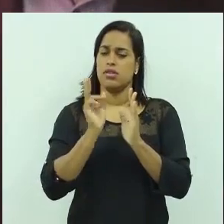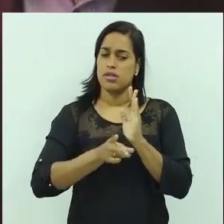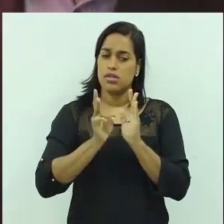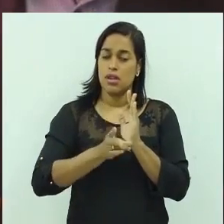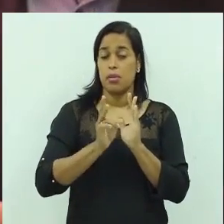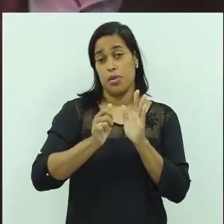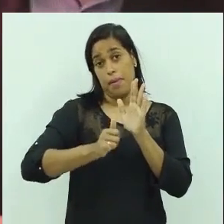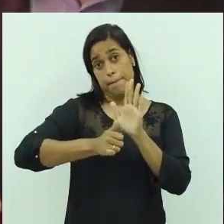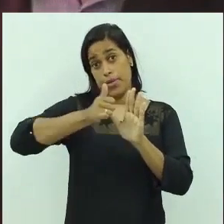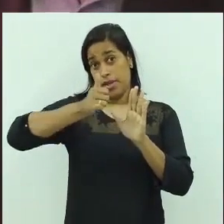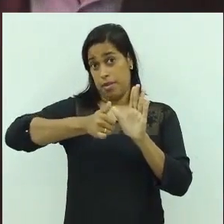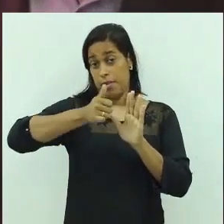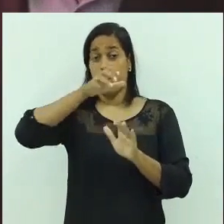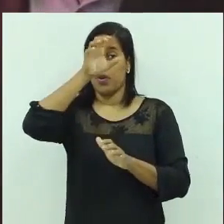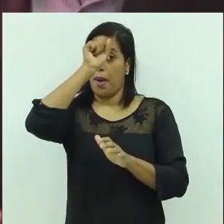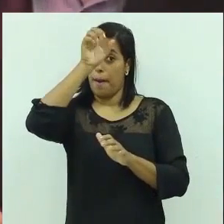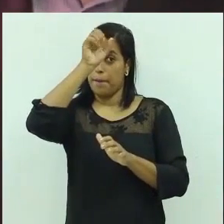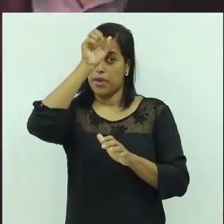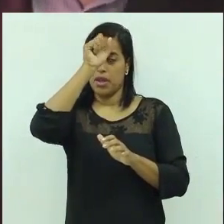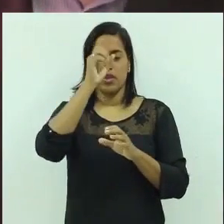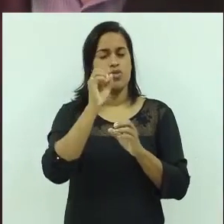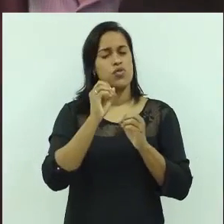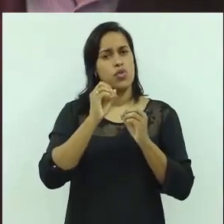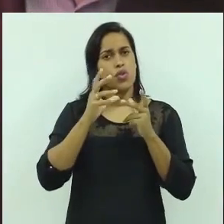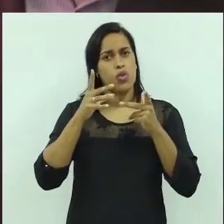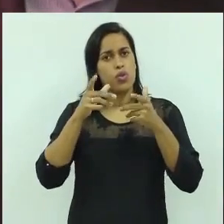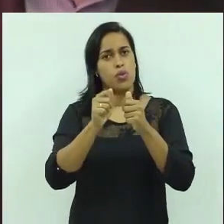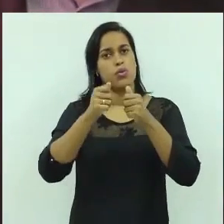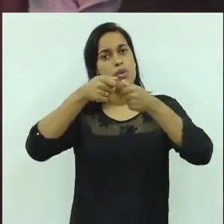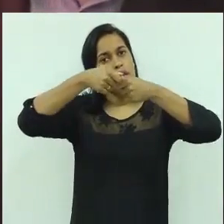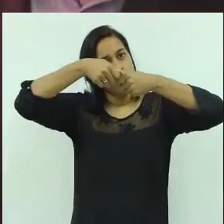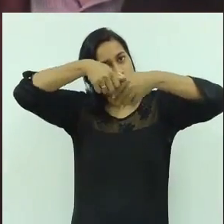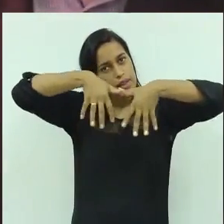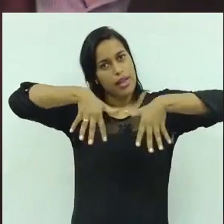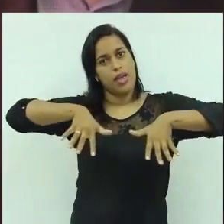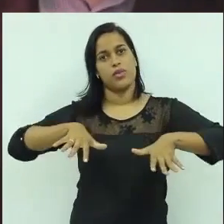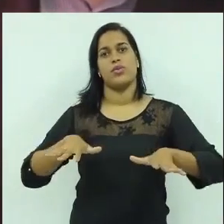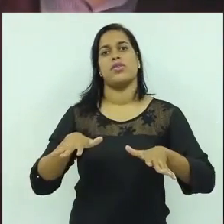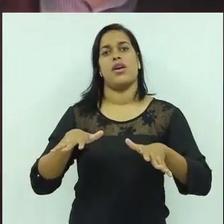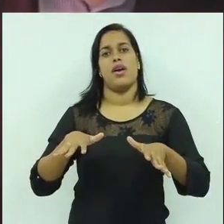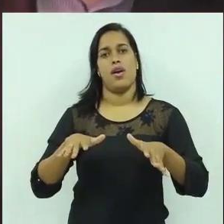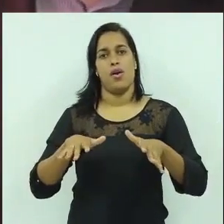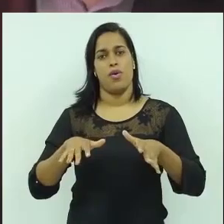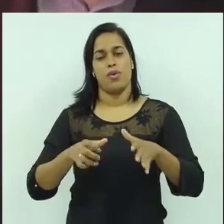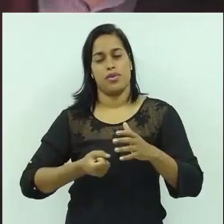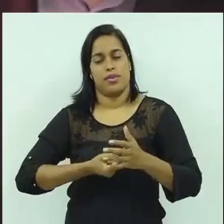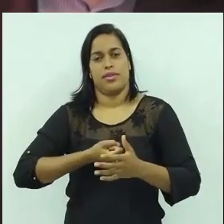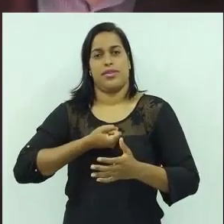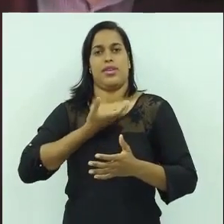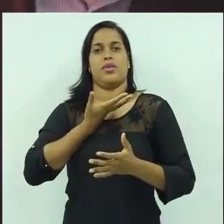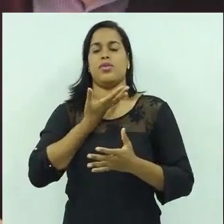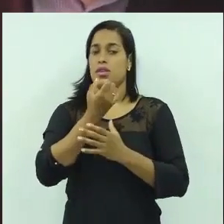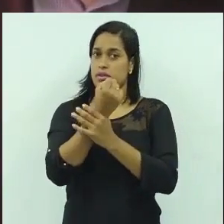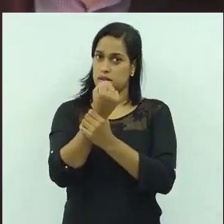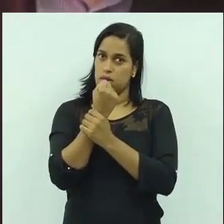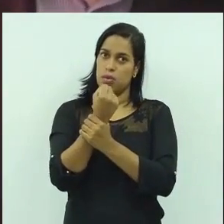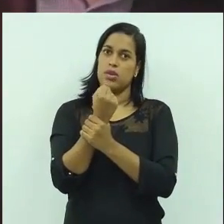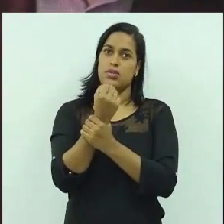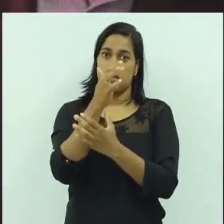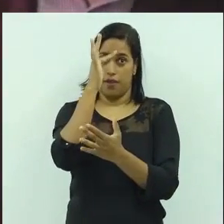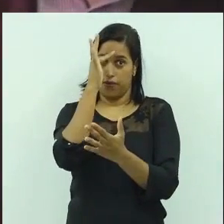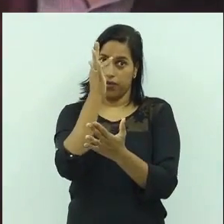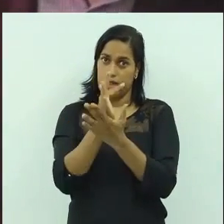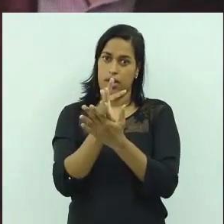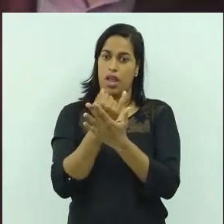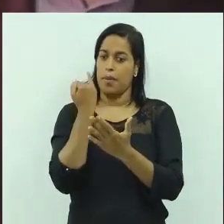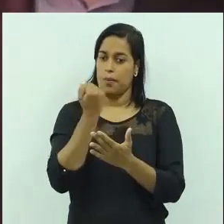de uma premissa que tudo que é espontâneo e natural se constitui com mais fidelidade e segurança. Então é importante que